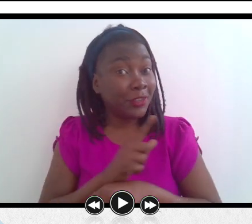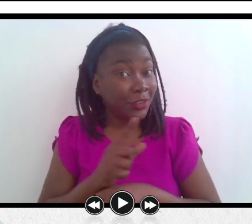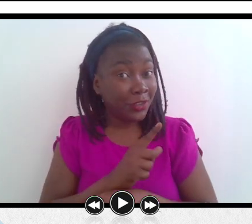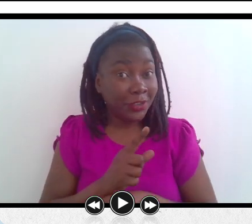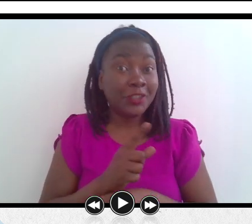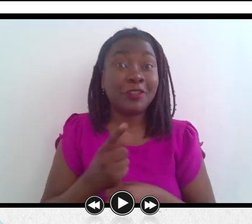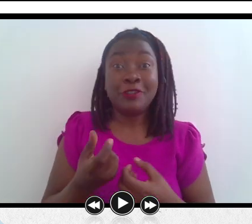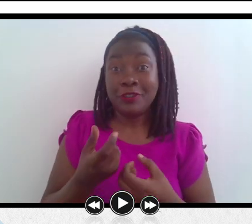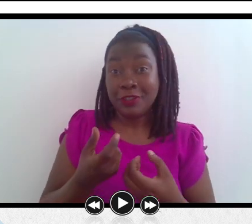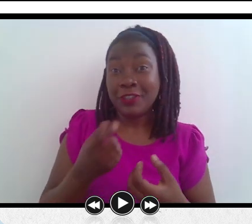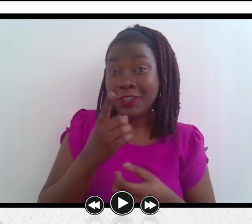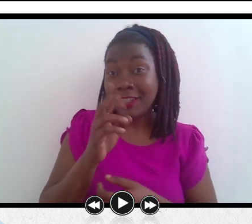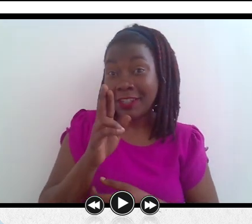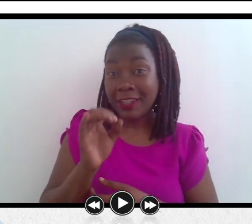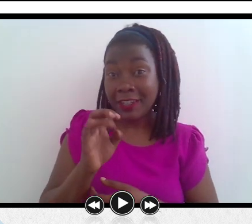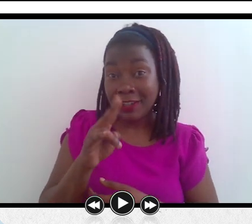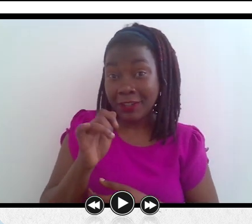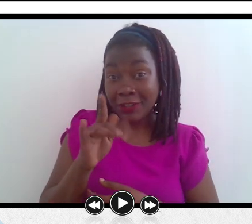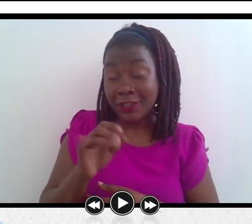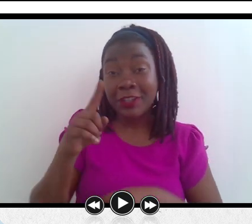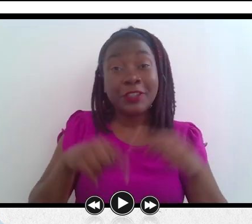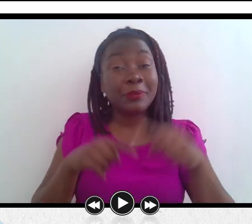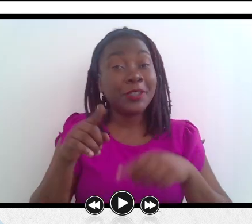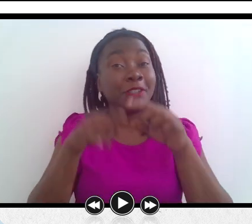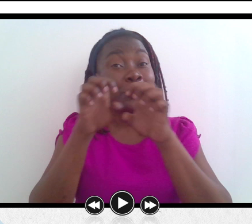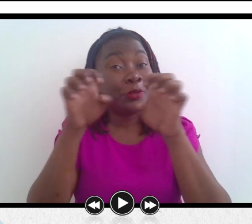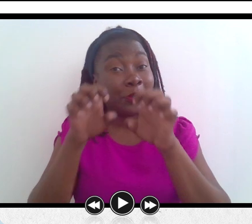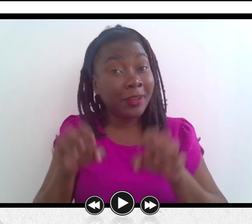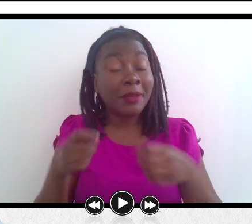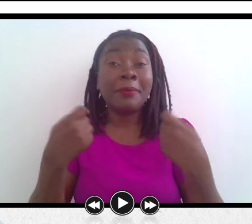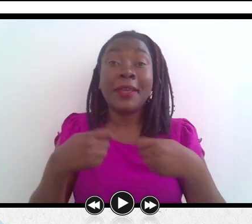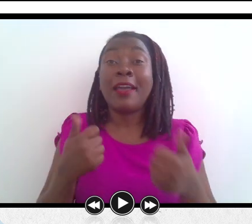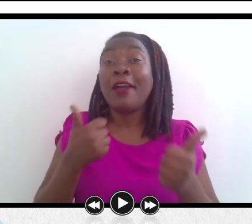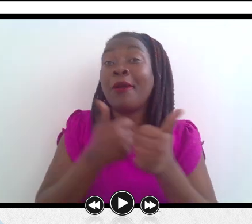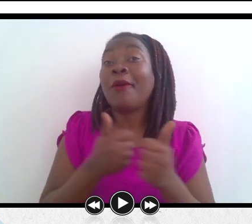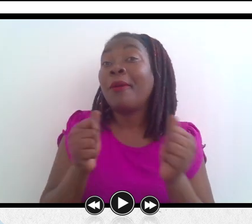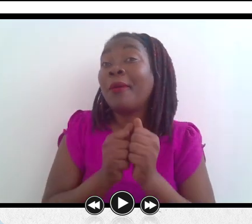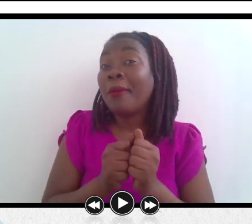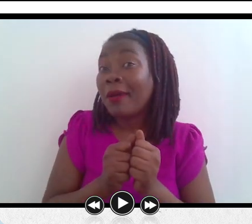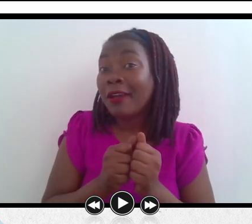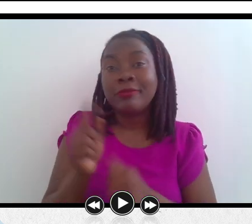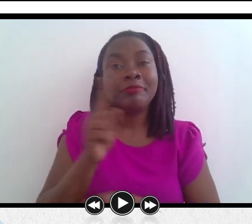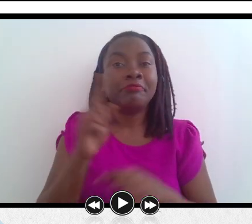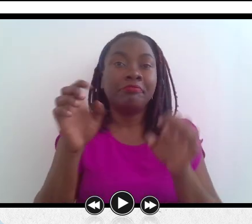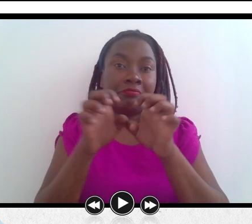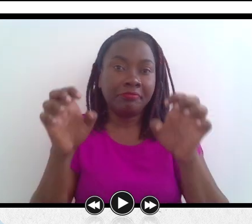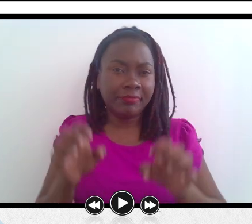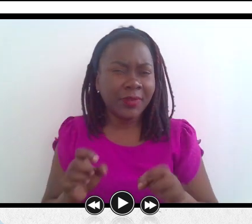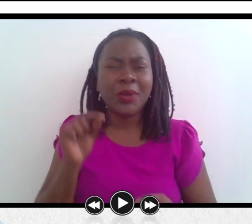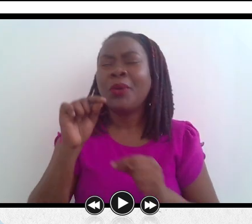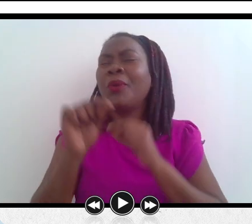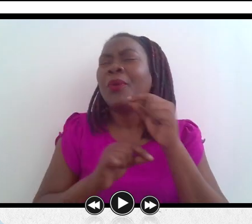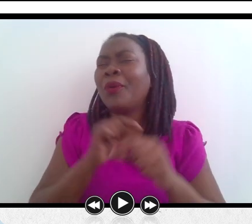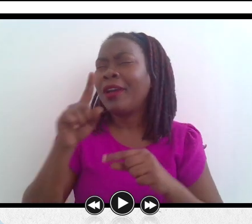drenagem urbana funcionar, as medidas estruturais elas precisam estar acompanhadas de medidas não estruturais. E o que são